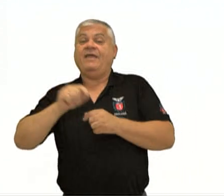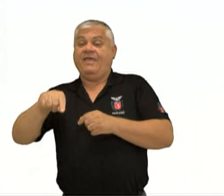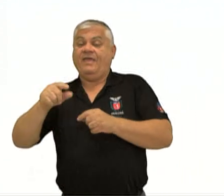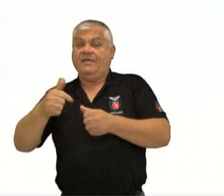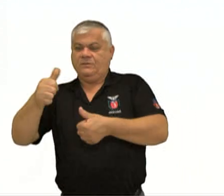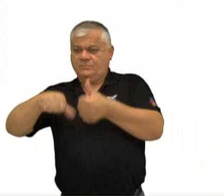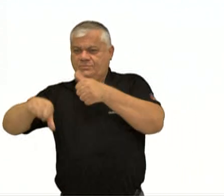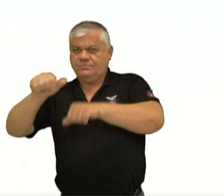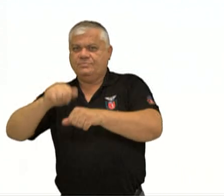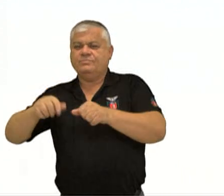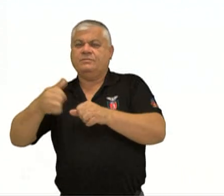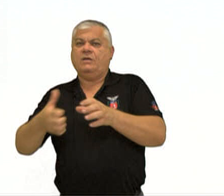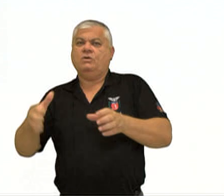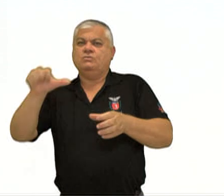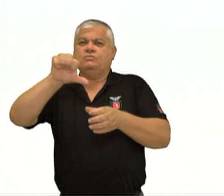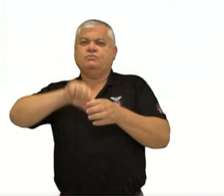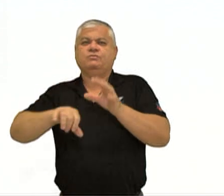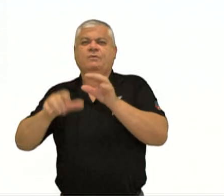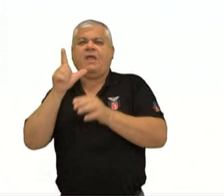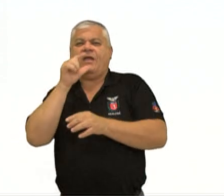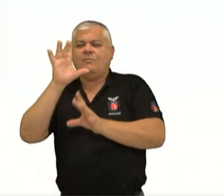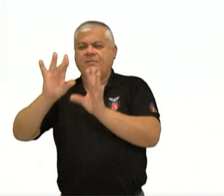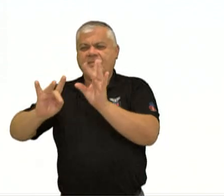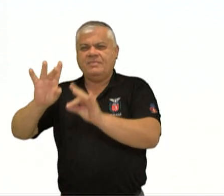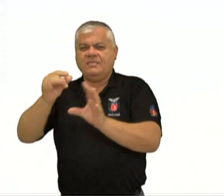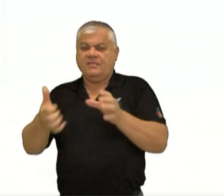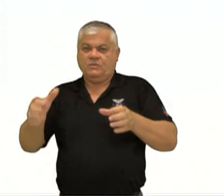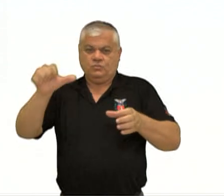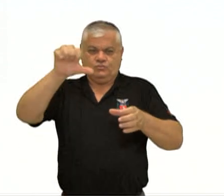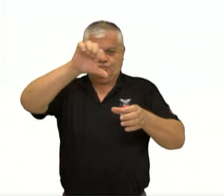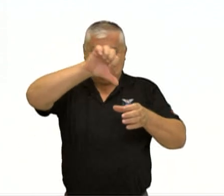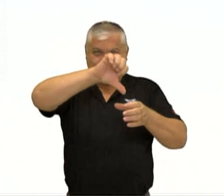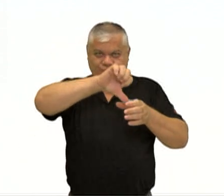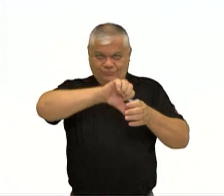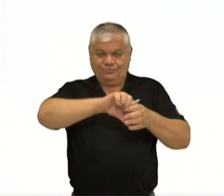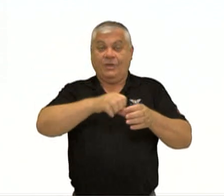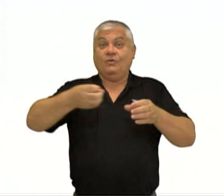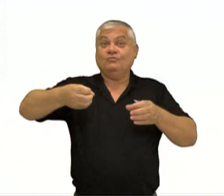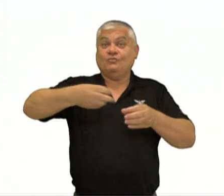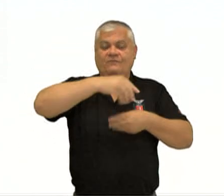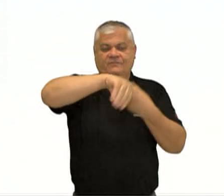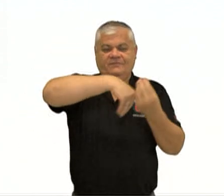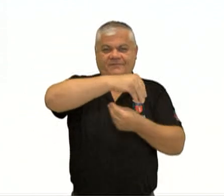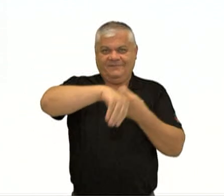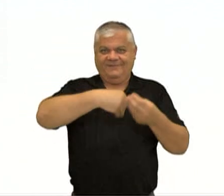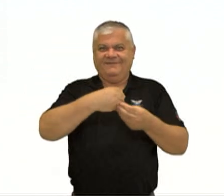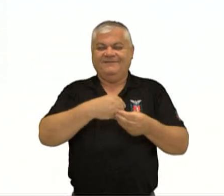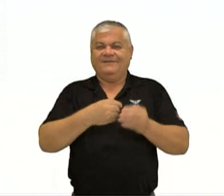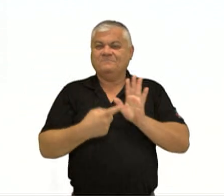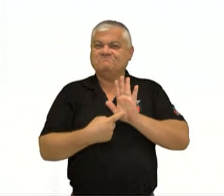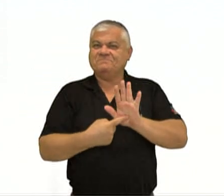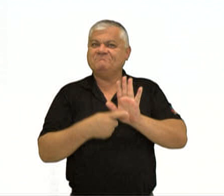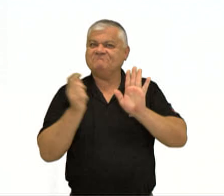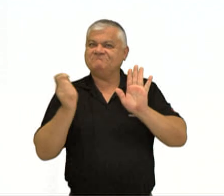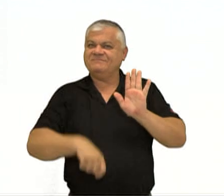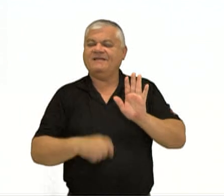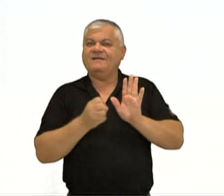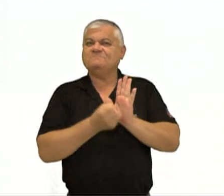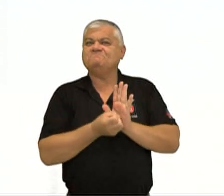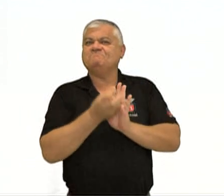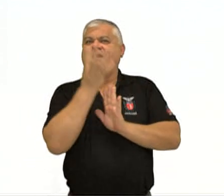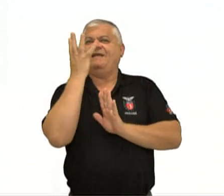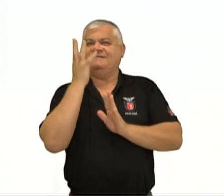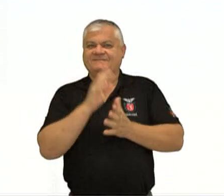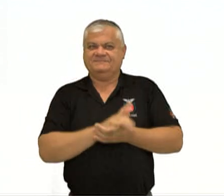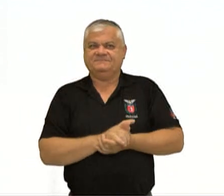soluto será dissolvido para a formação desse novo produto que é a nossa solução e apresenta-se então em maior quantidade.